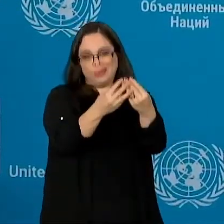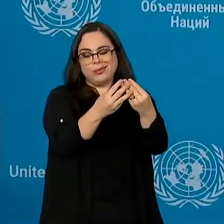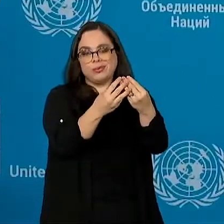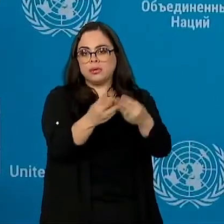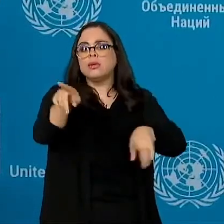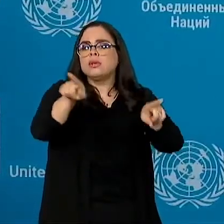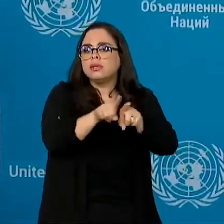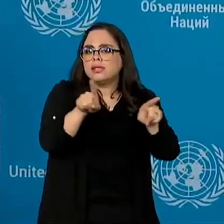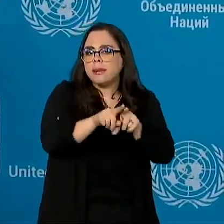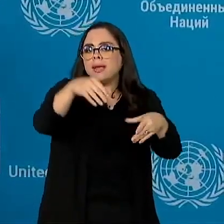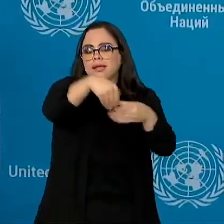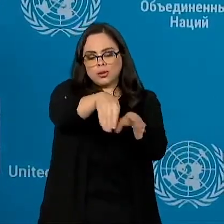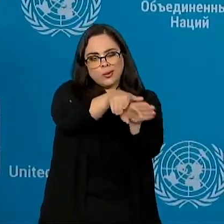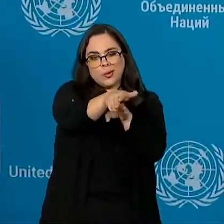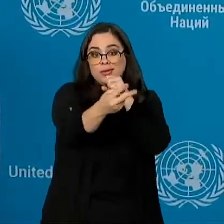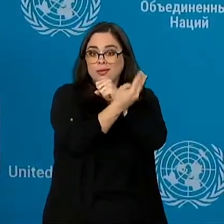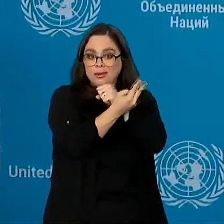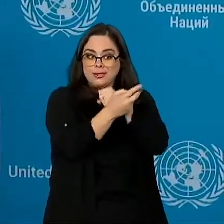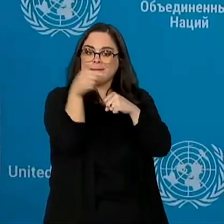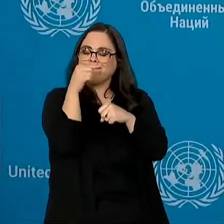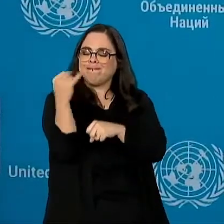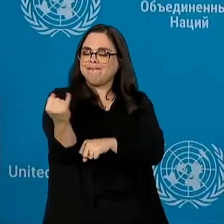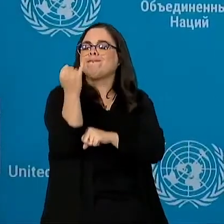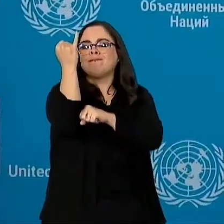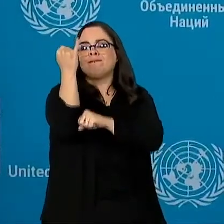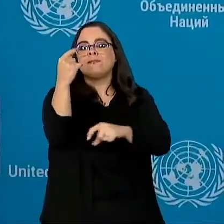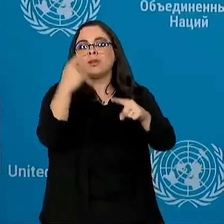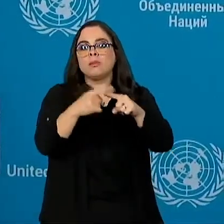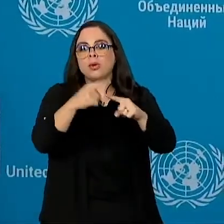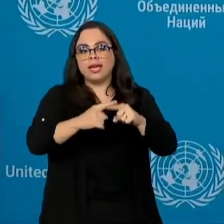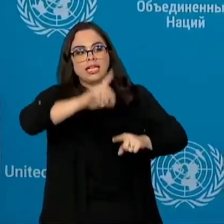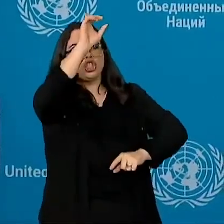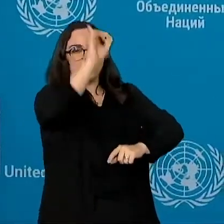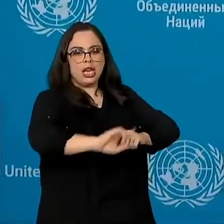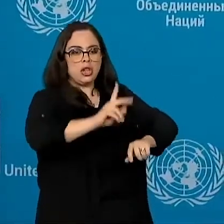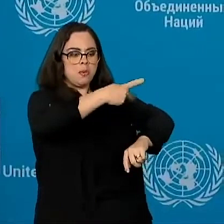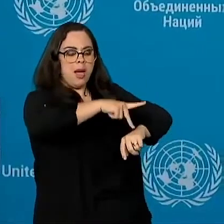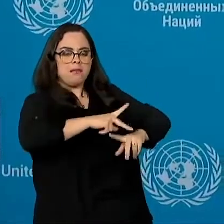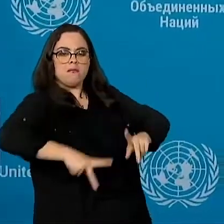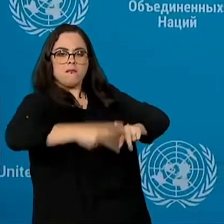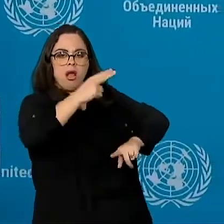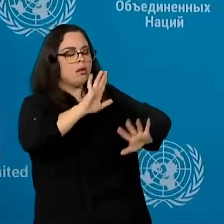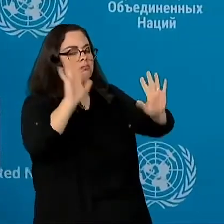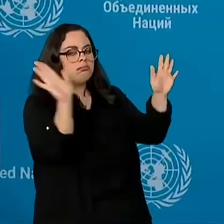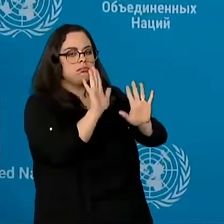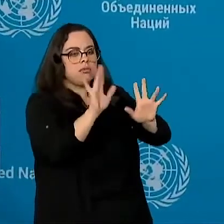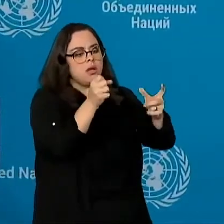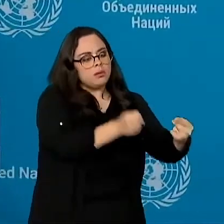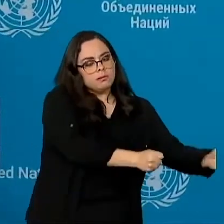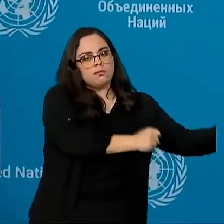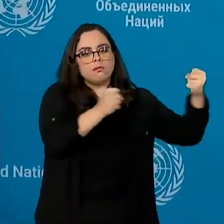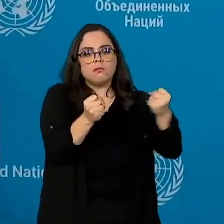inclusive no conselho de seguranças acabando com o direito de veto e aumentando o